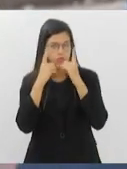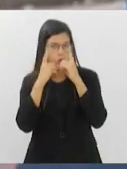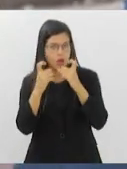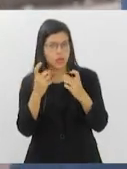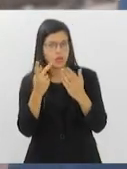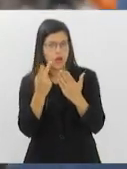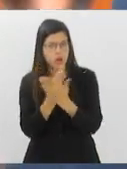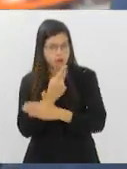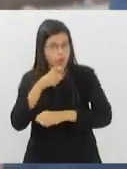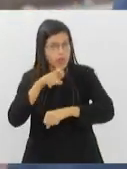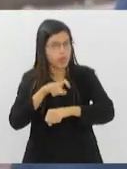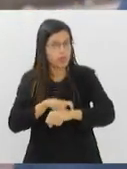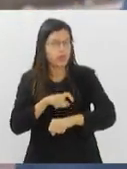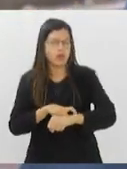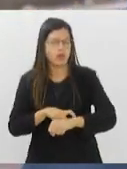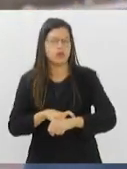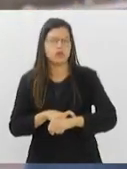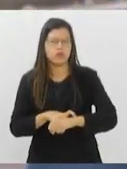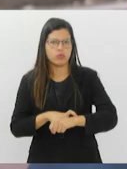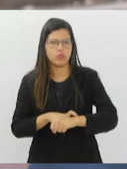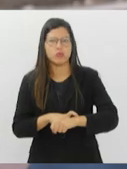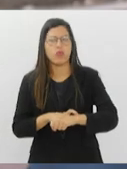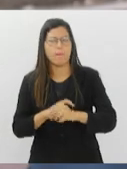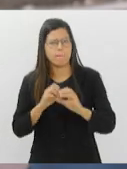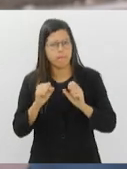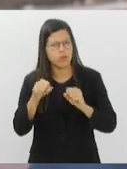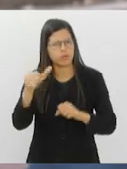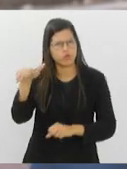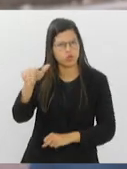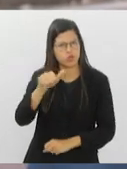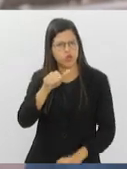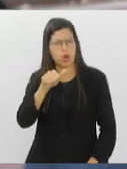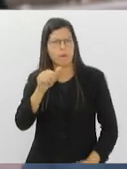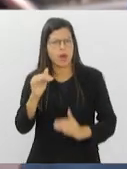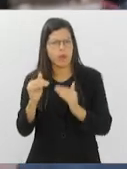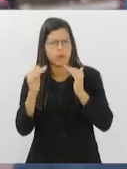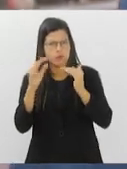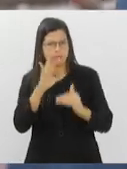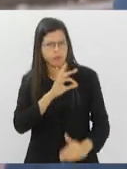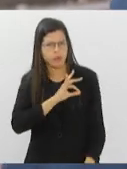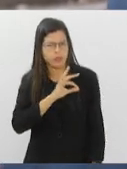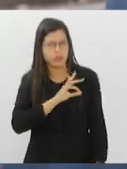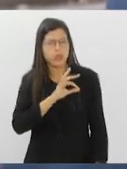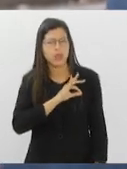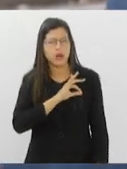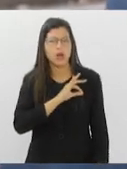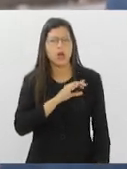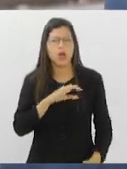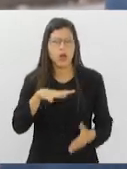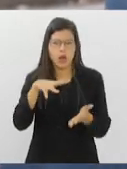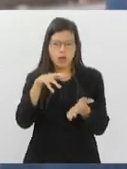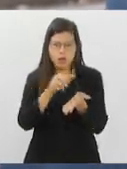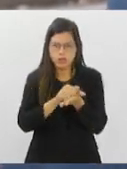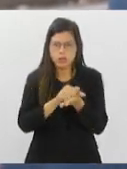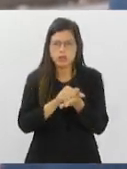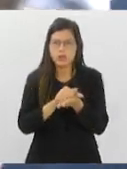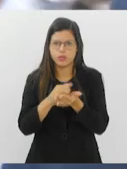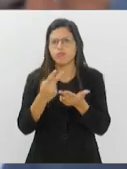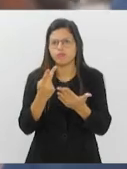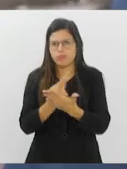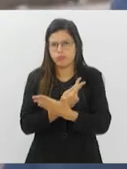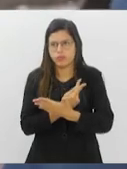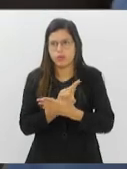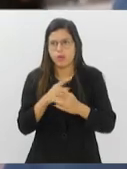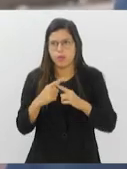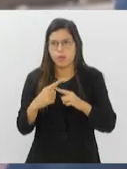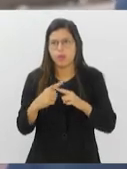acontecendo naquele momento, ela pode chamar uma autoridade policial para que ele registre o fato, porque